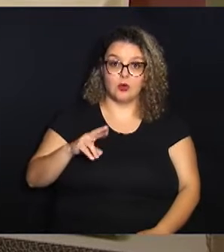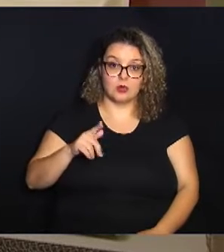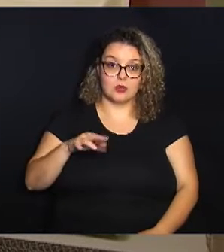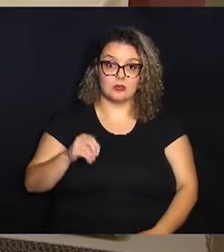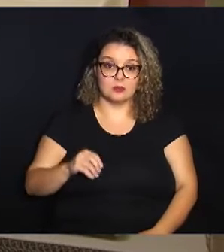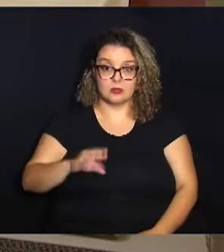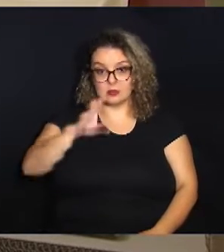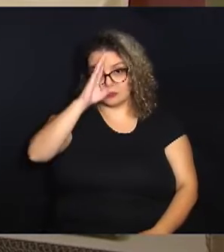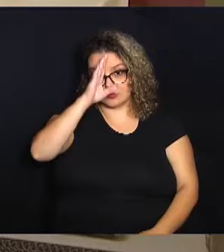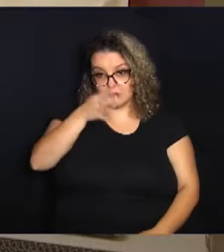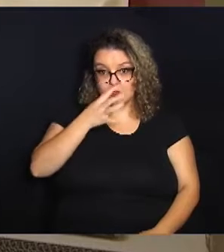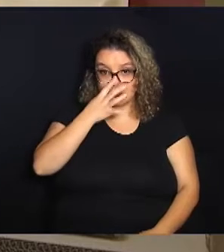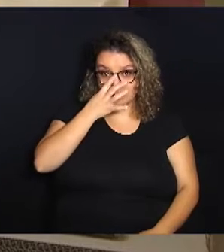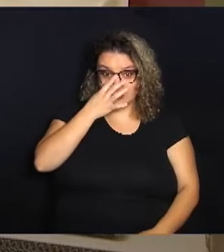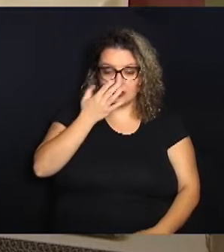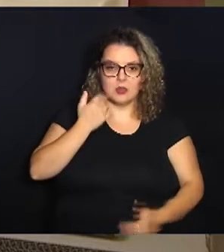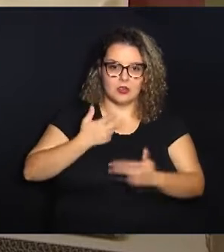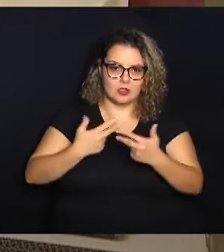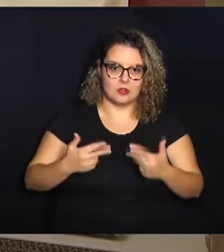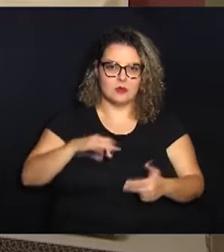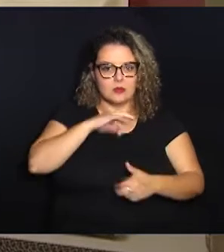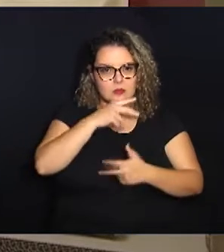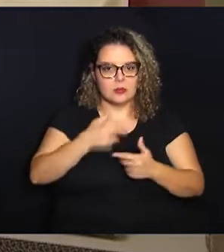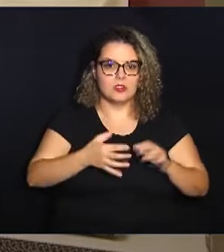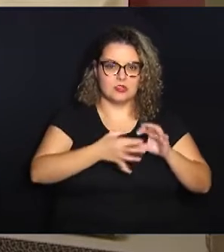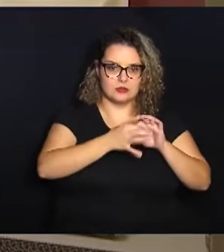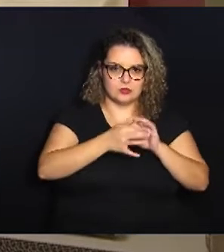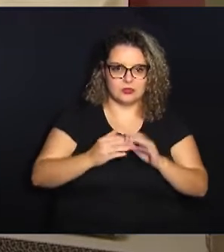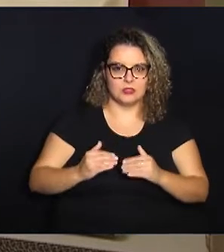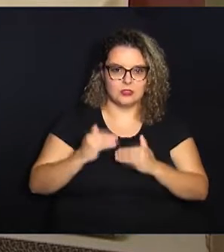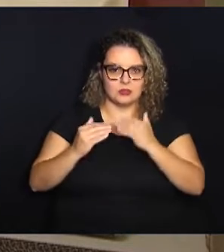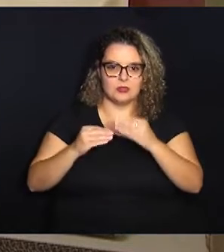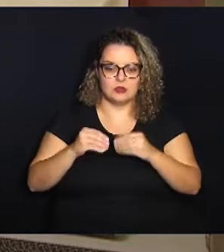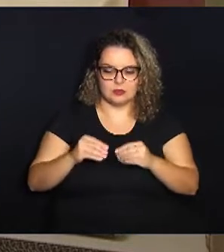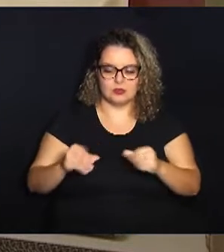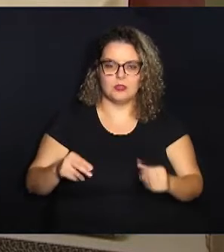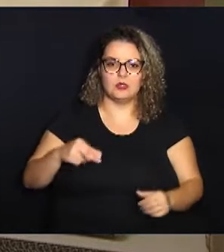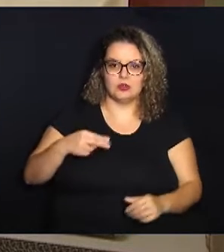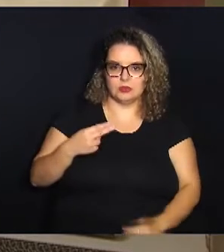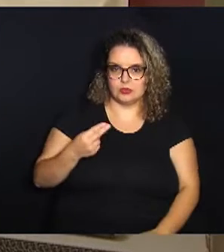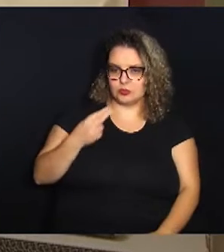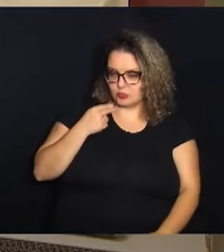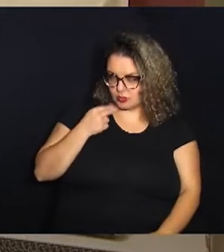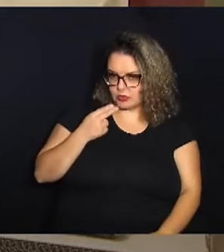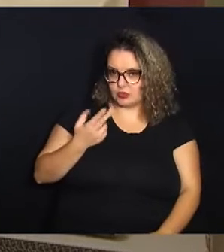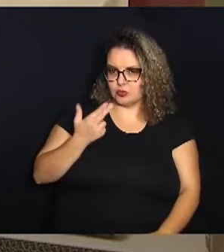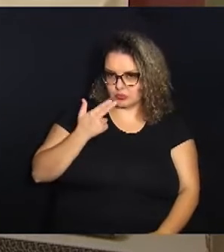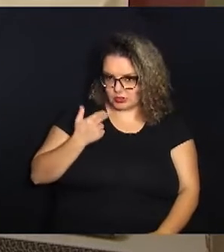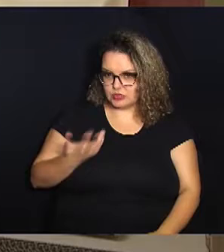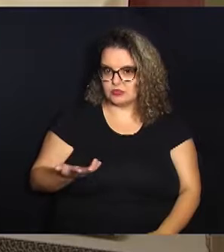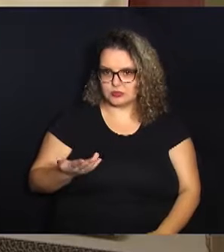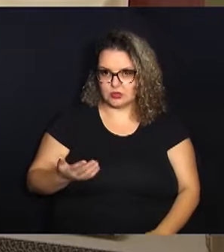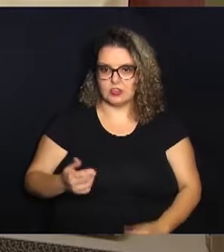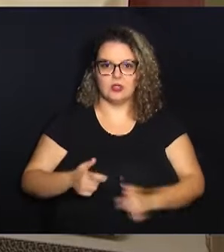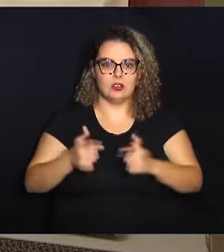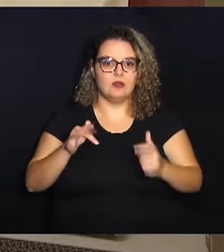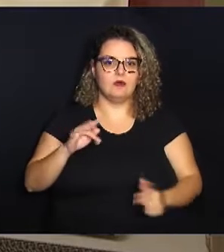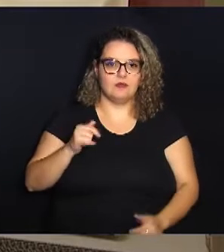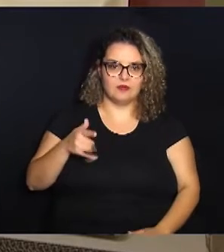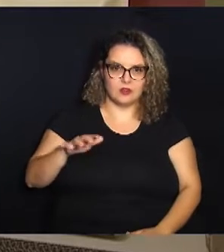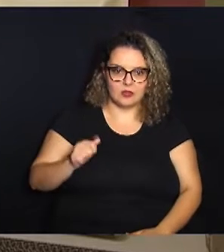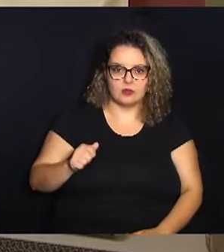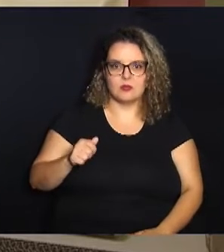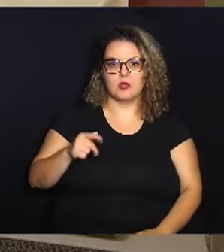destinação é para alimentação animal. Nesse contexto, a gente desenvolveu uma farinha nutritiva para consumo humano, que possui altos níveis de fibras, proteínas, baixo